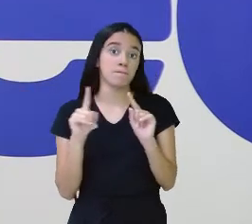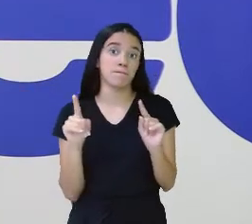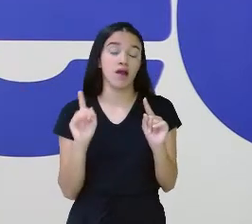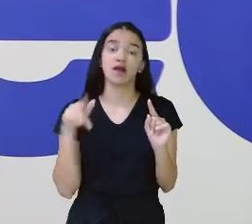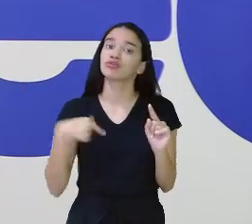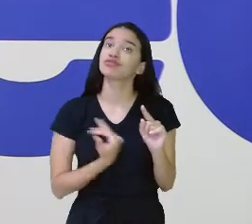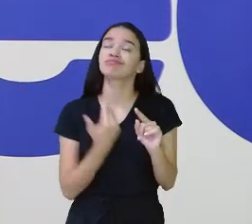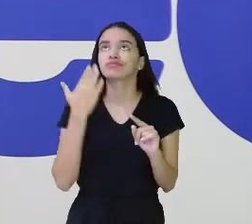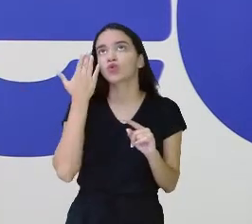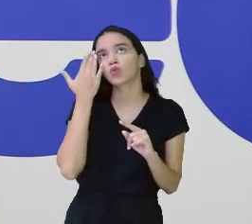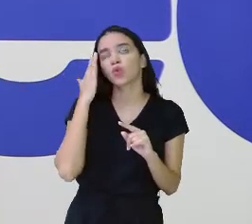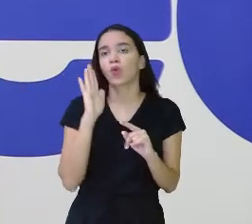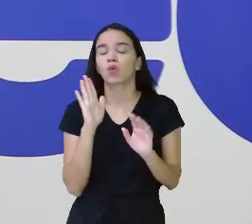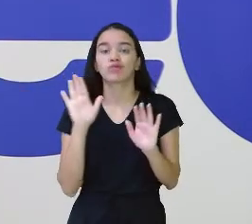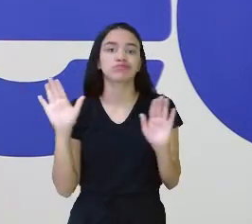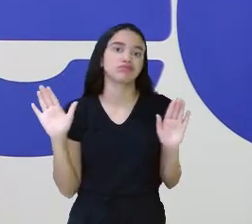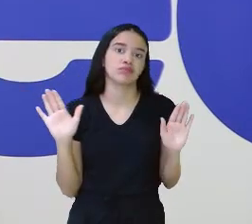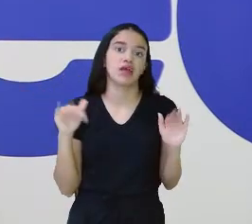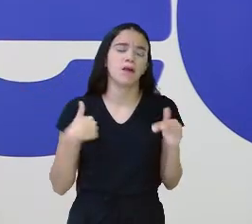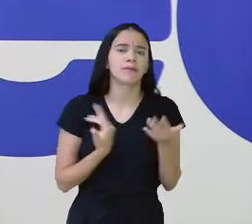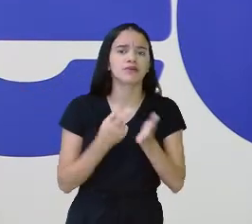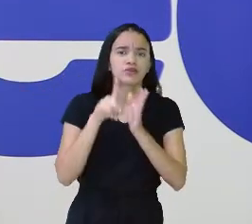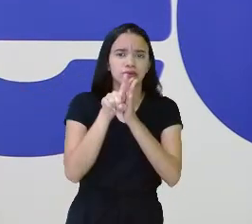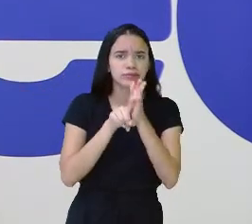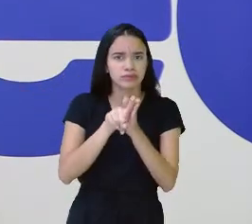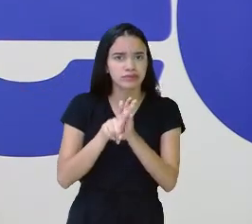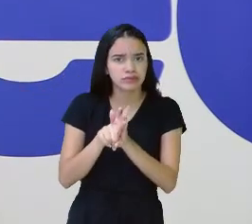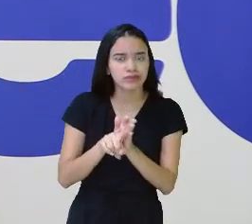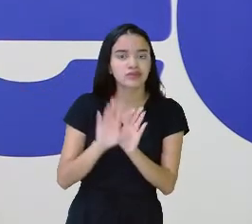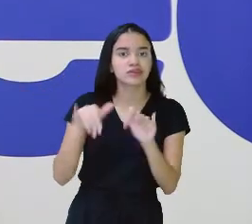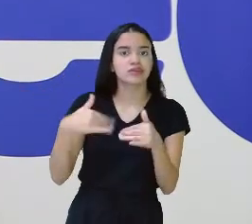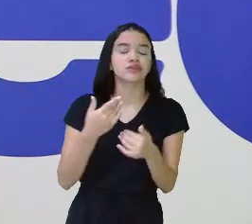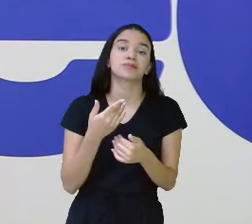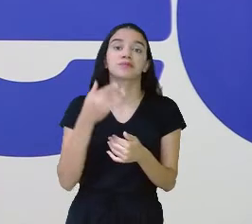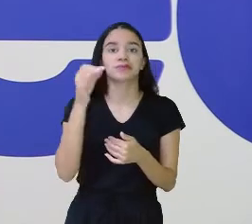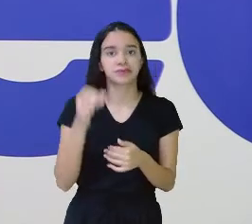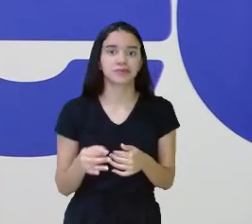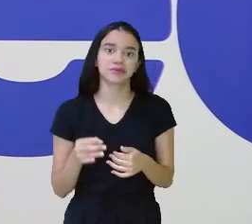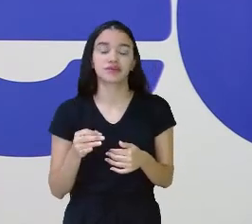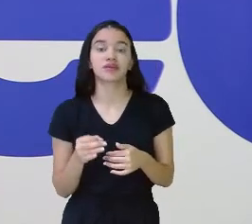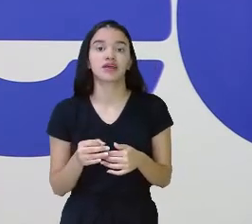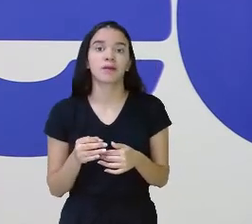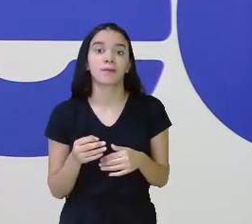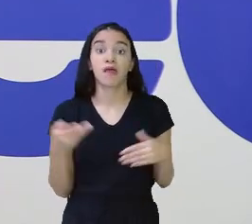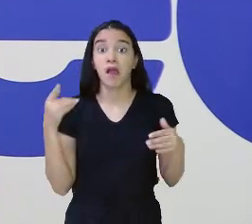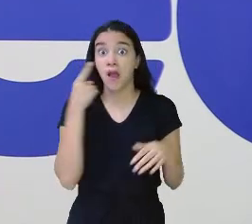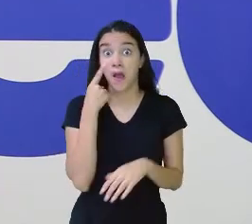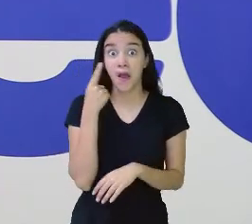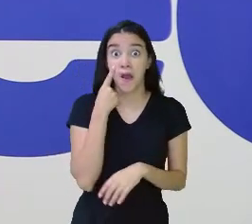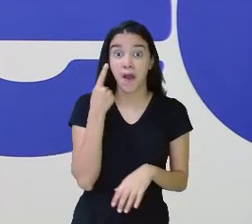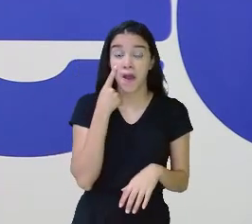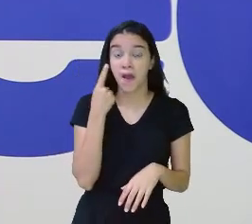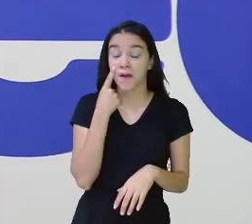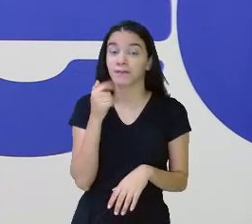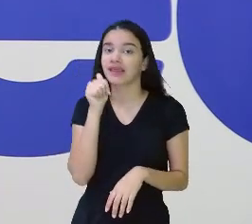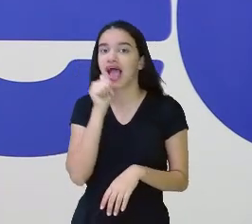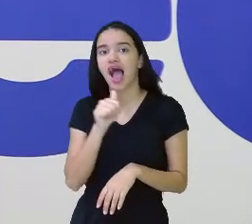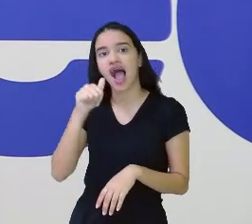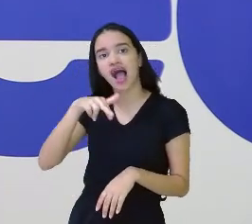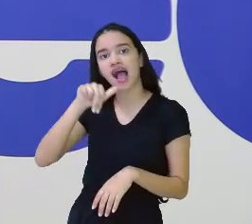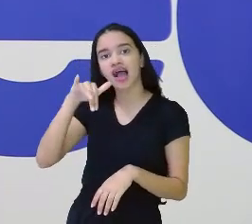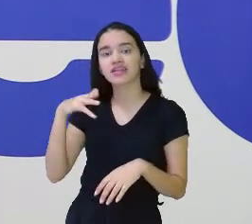gente nunca sabe. Mas a gente pesquisa e depois diz com certeza, não é? E olha só, a Ana